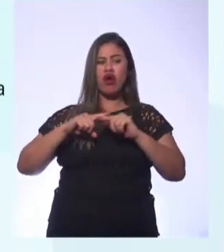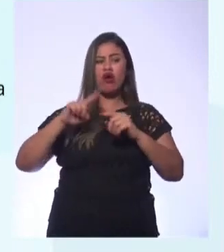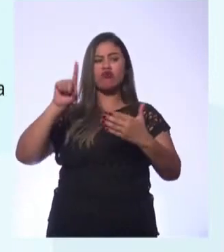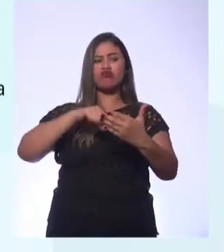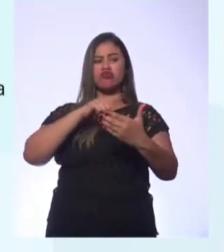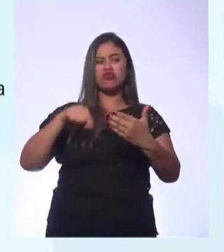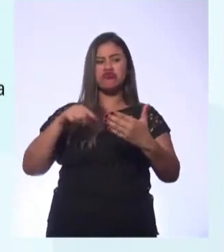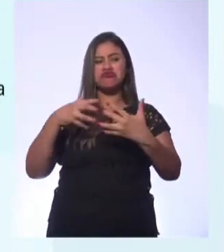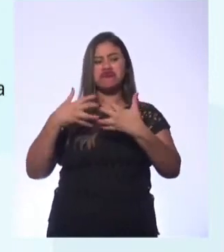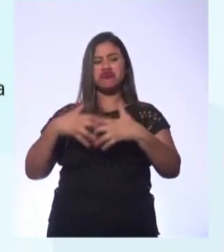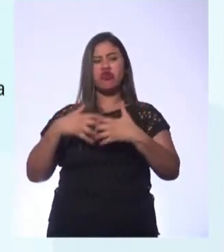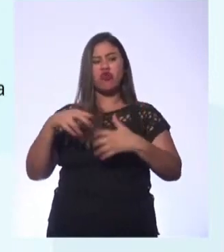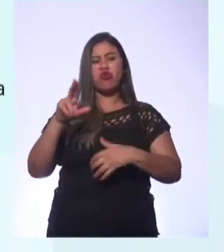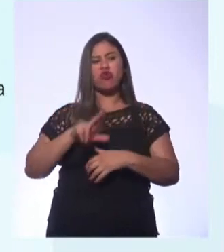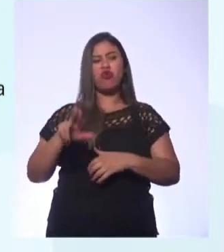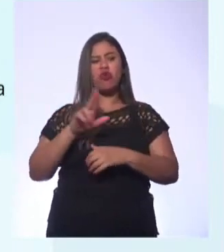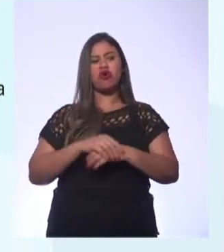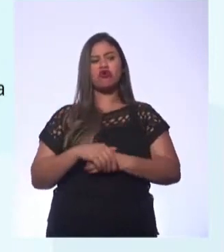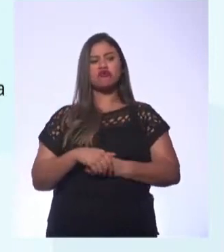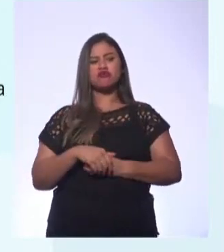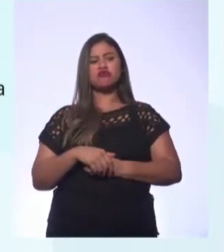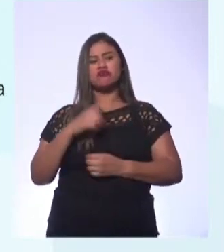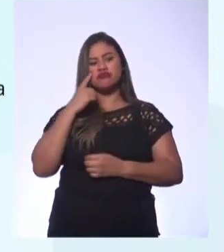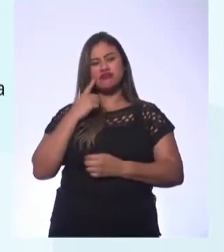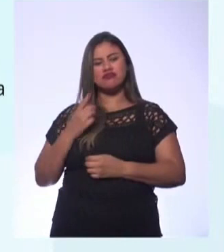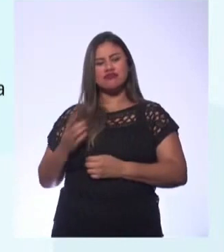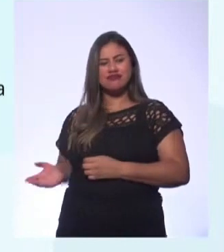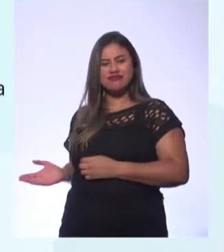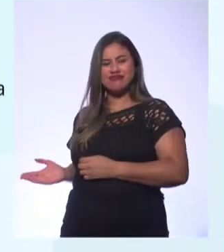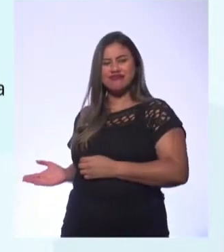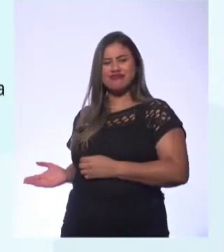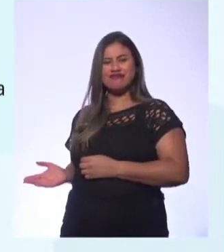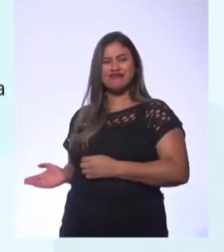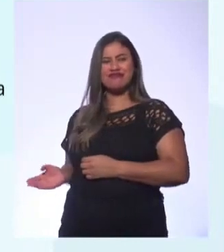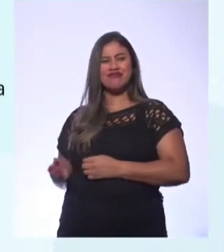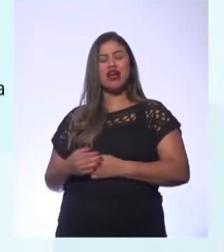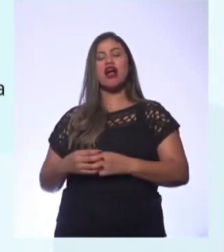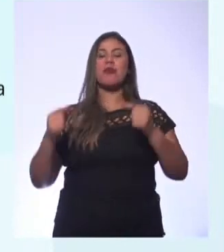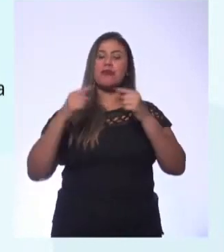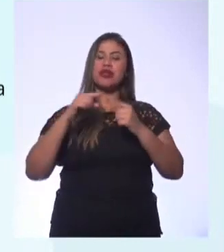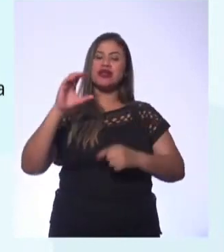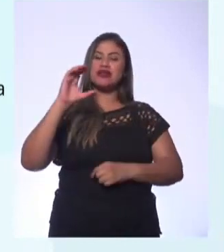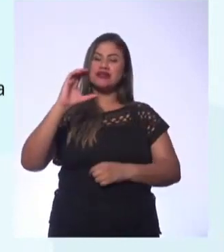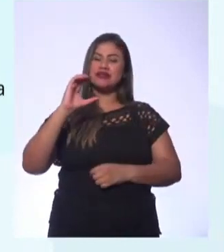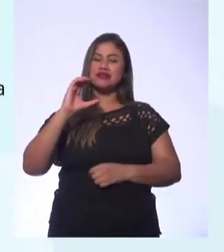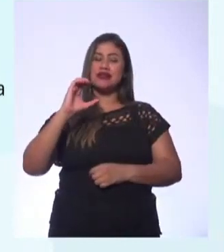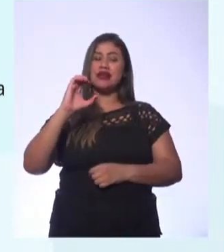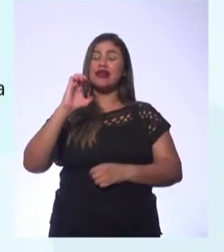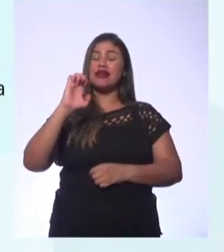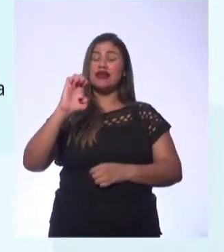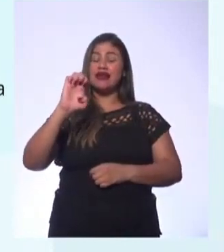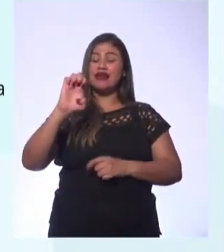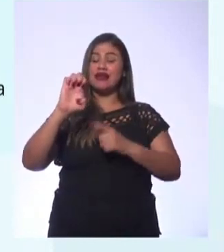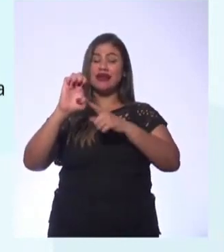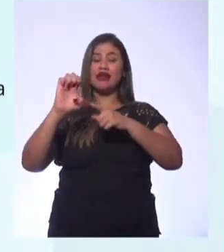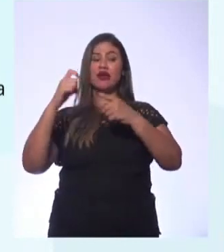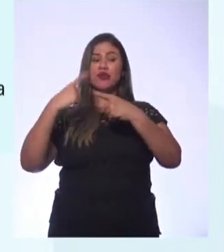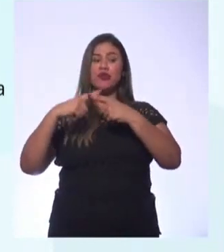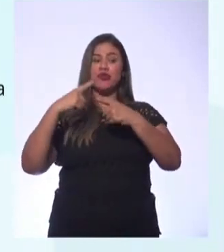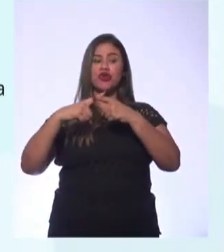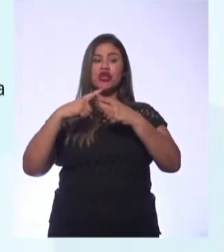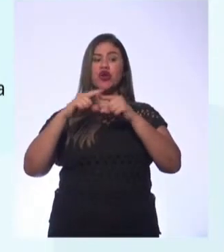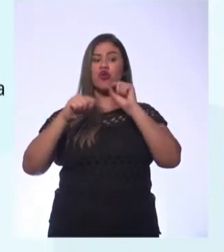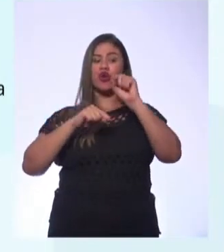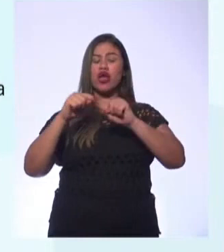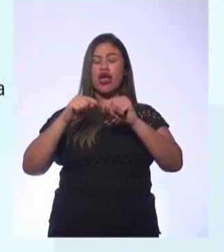Né? É claro, gente, que vai ser a E aqui. Ah, acertei. É a E, tá? Porque quando fala utilitário, a obra